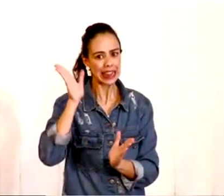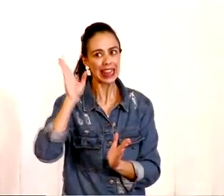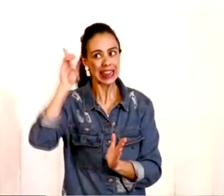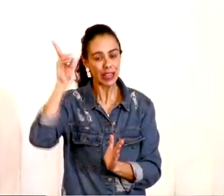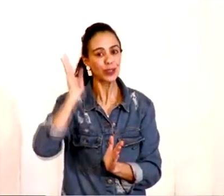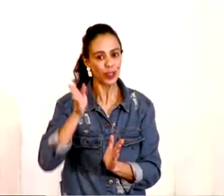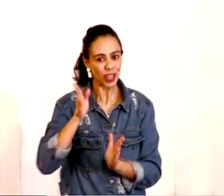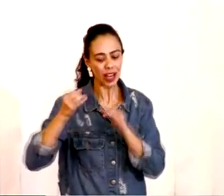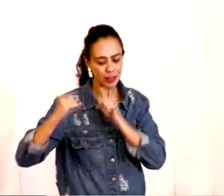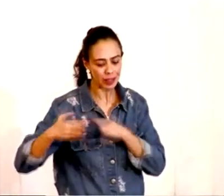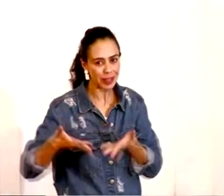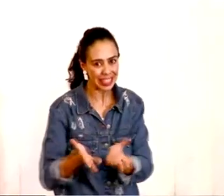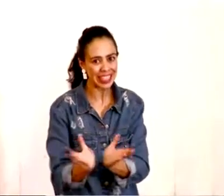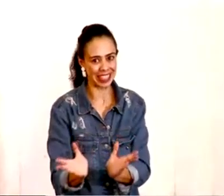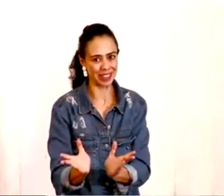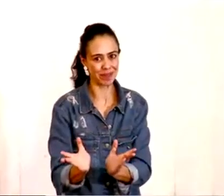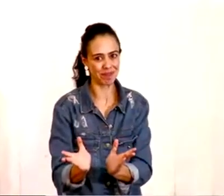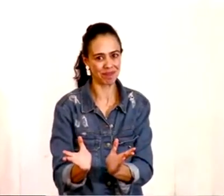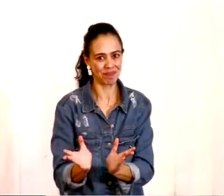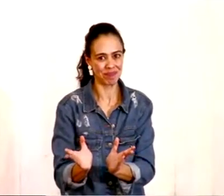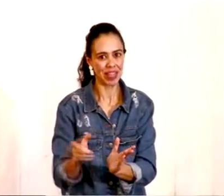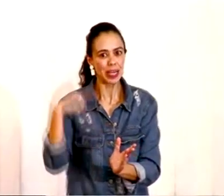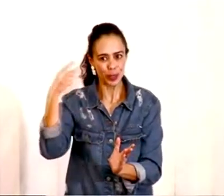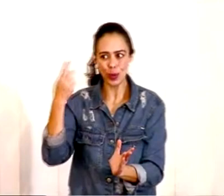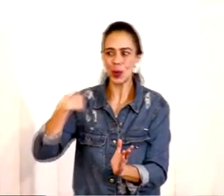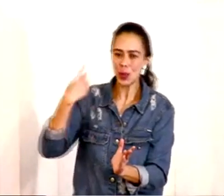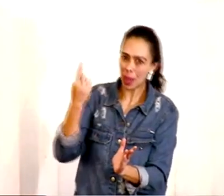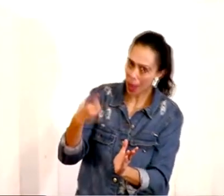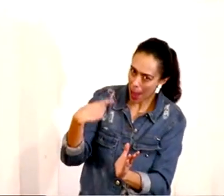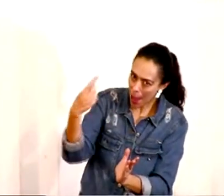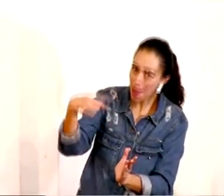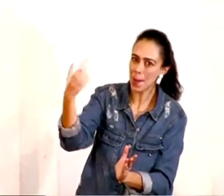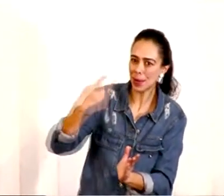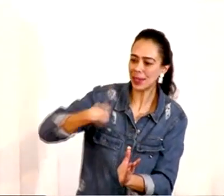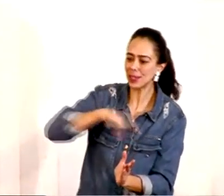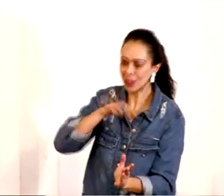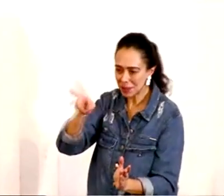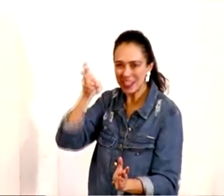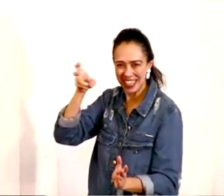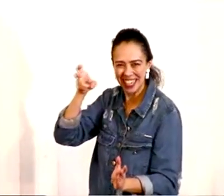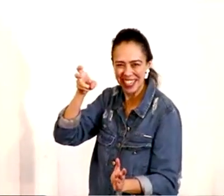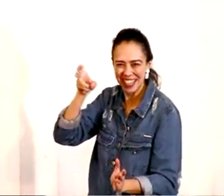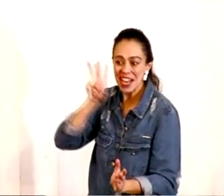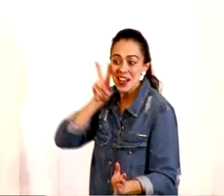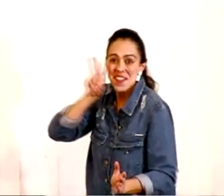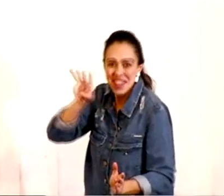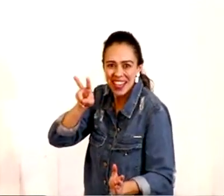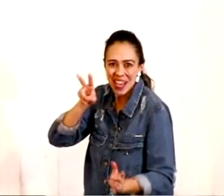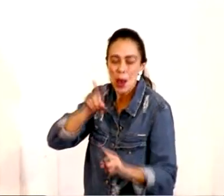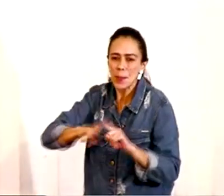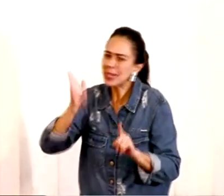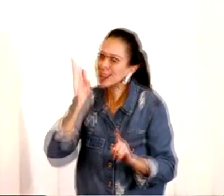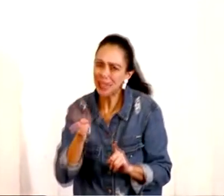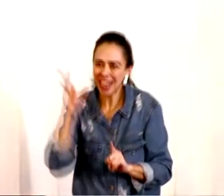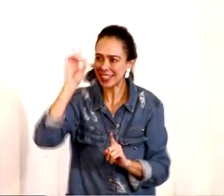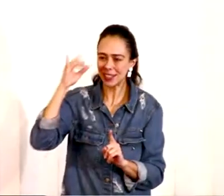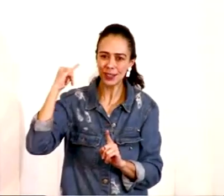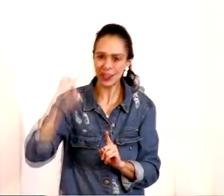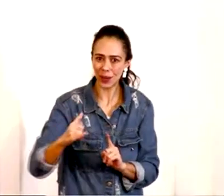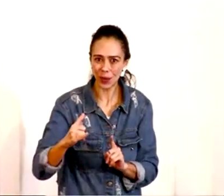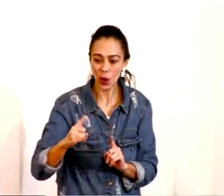de Israel como lei. Ou seja, você precisa ofertar diante do Senhor das primícias do rebanho. Você tem que